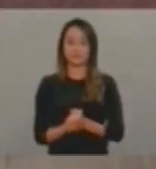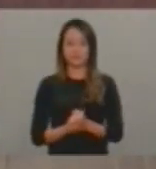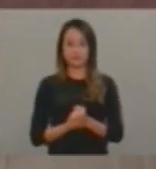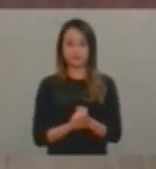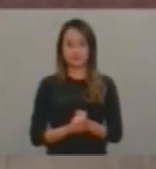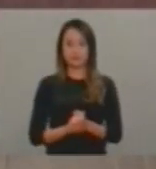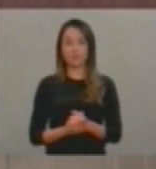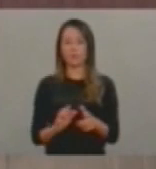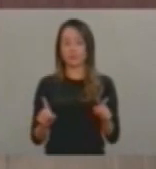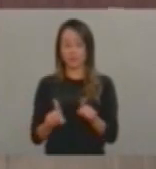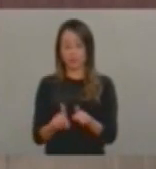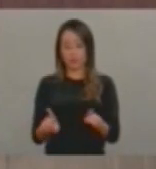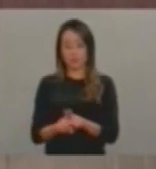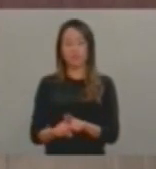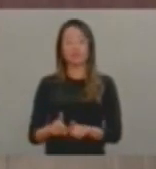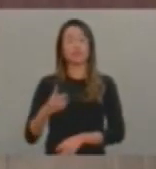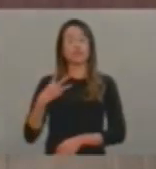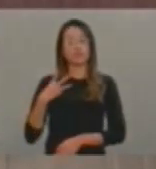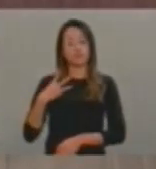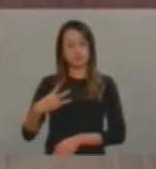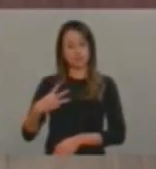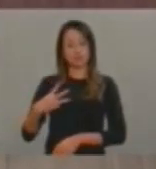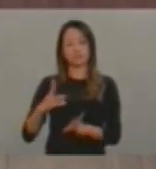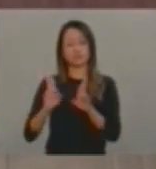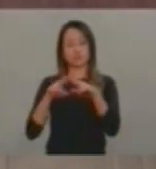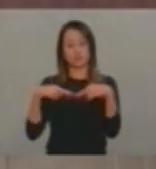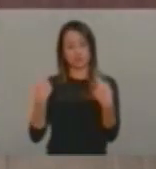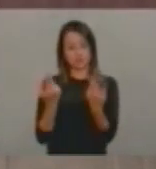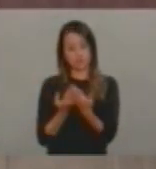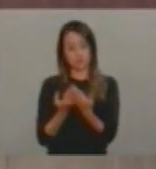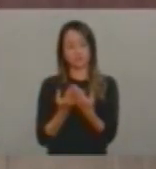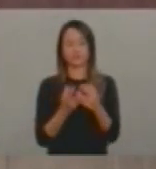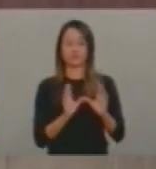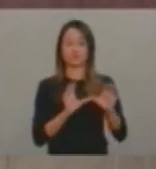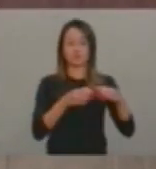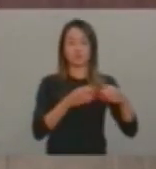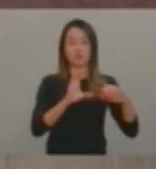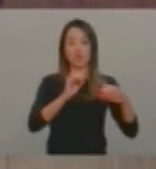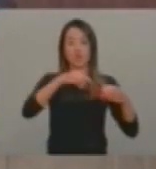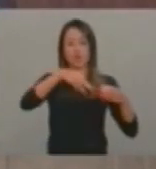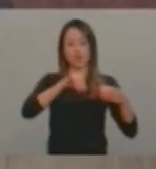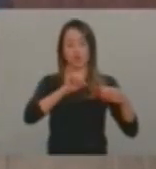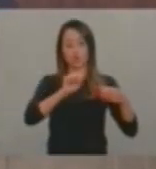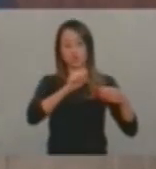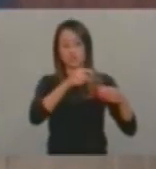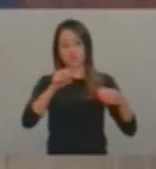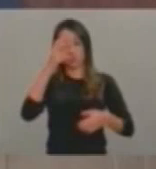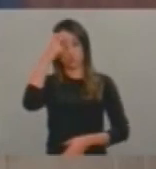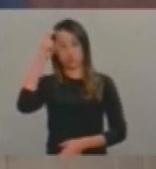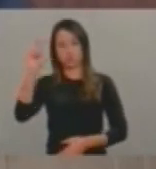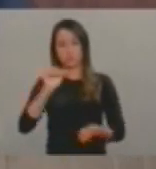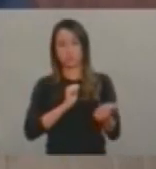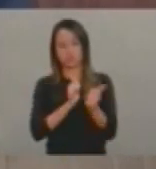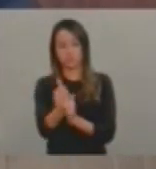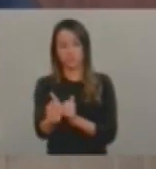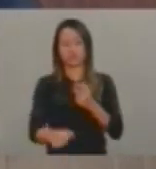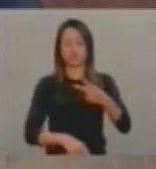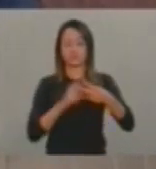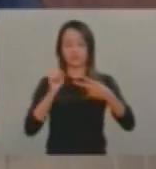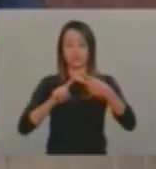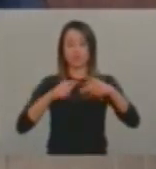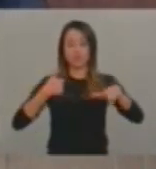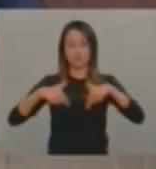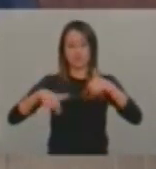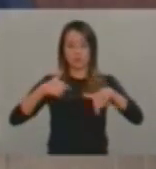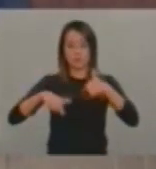três comissões reunidas: Comissão de Cultura e Esporte, Comissão de Trabalho, Administração